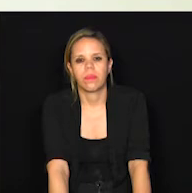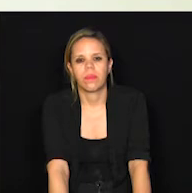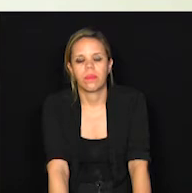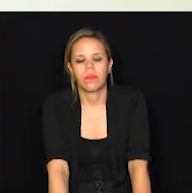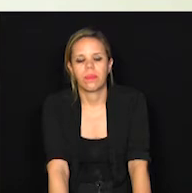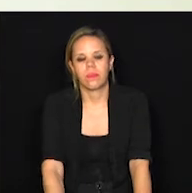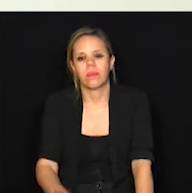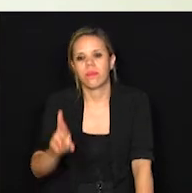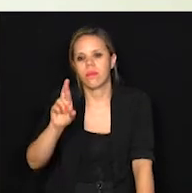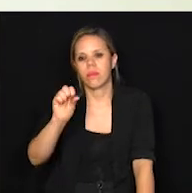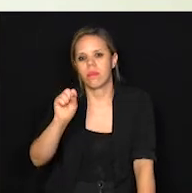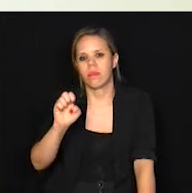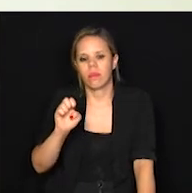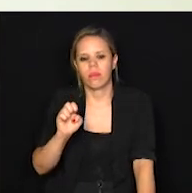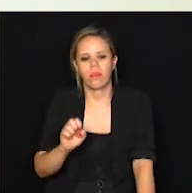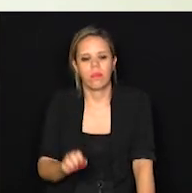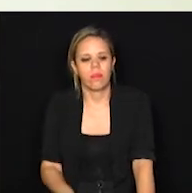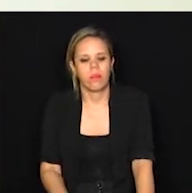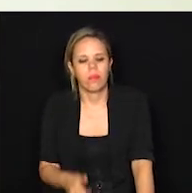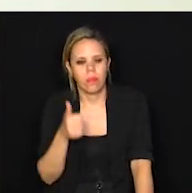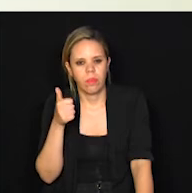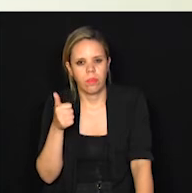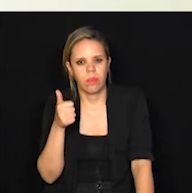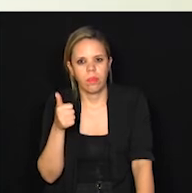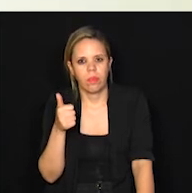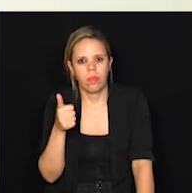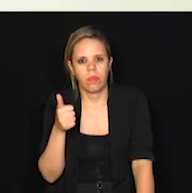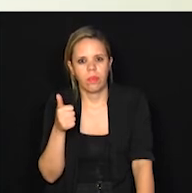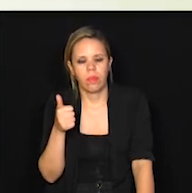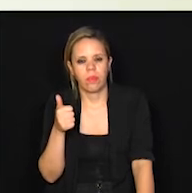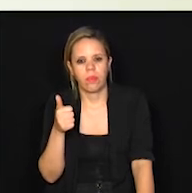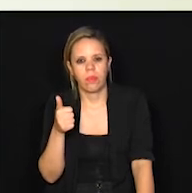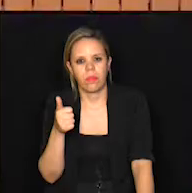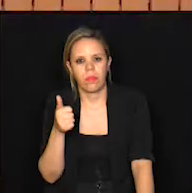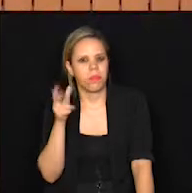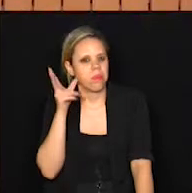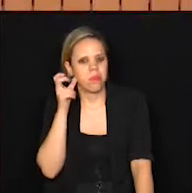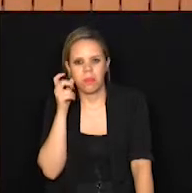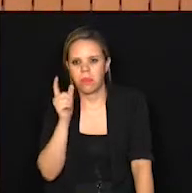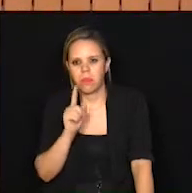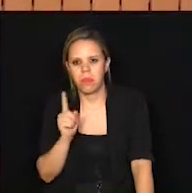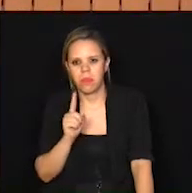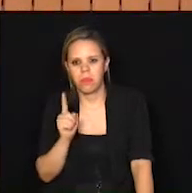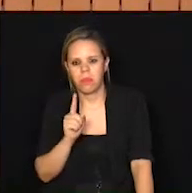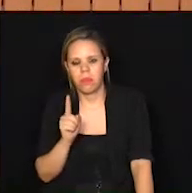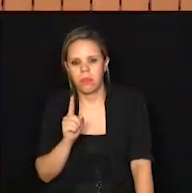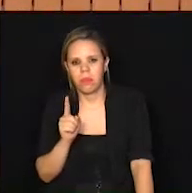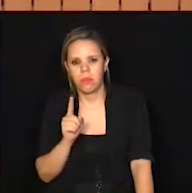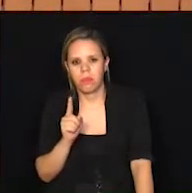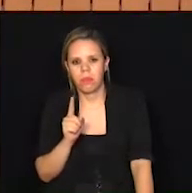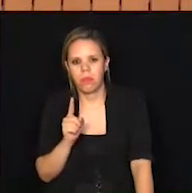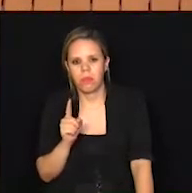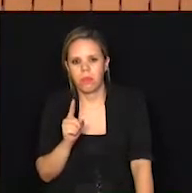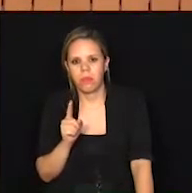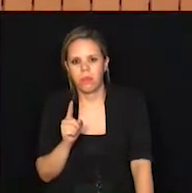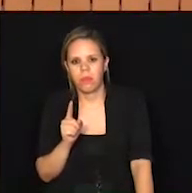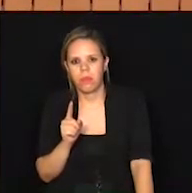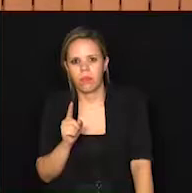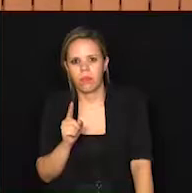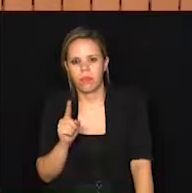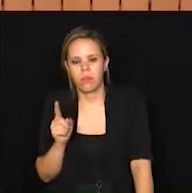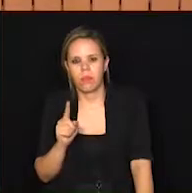elas estão sendo cuidadas nas casas dos avós, que quase sempre pertencem a grupo de riscos, ou elas estão em casa de vizinhas,